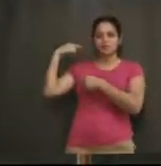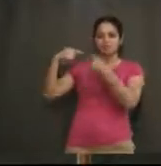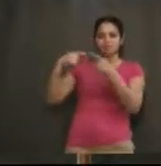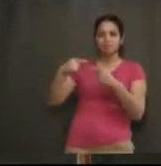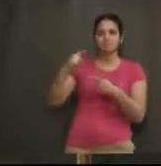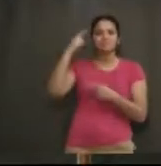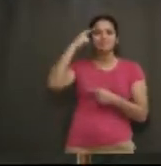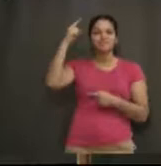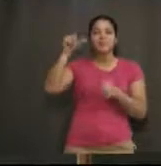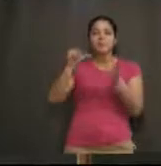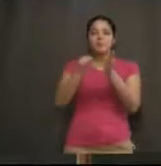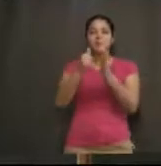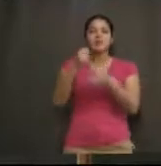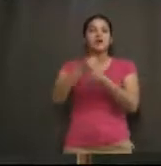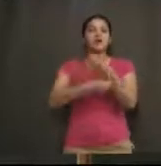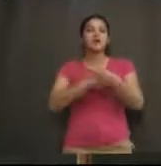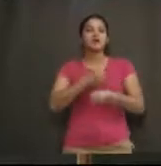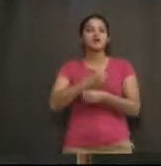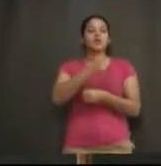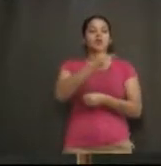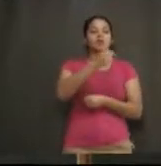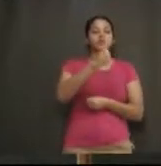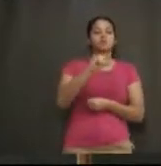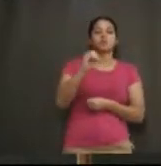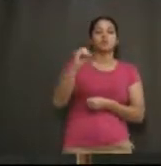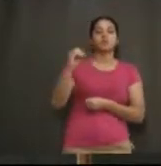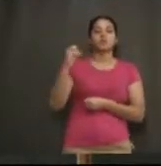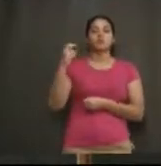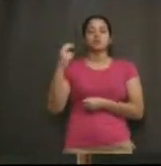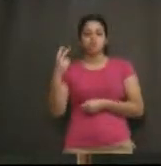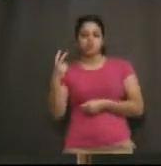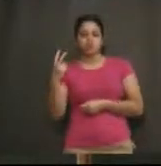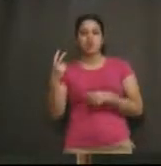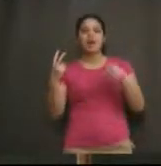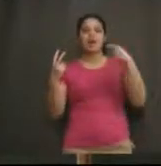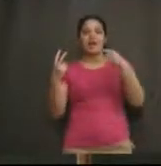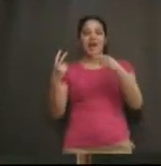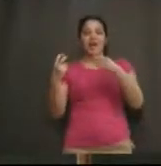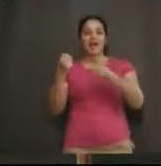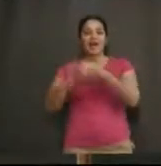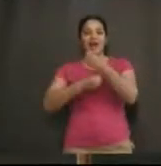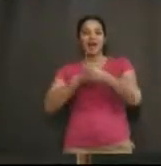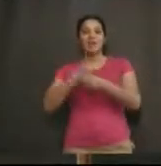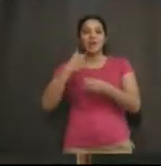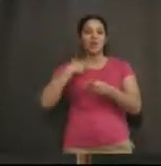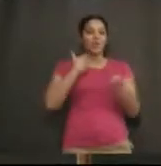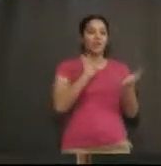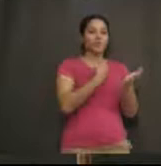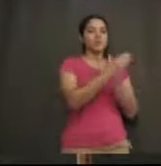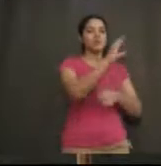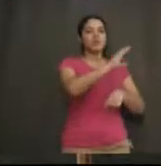inicialmente, e esse foi exatamente o ano que eu ingressei no curso de graduação em matemática aqui na UFPA.